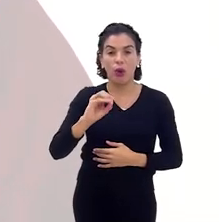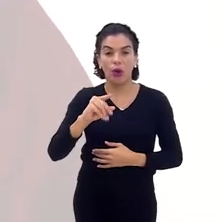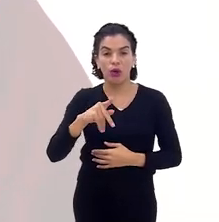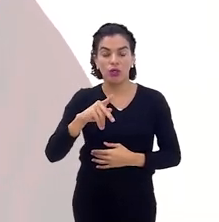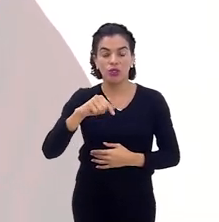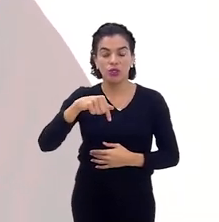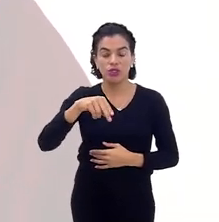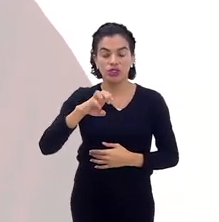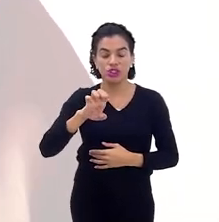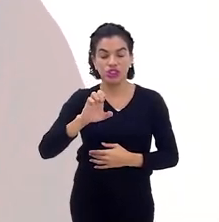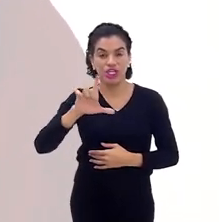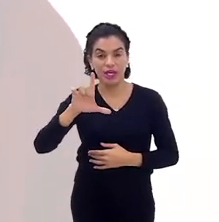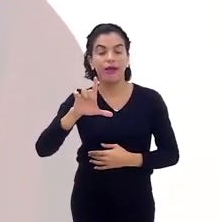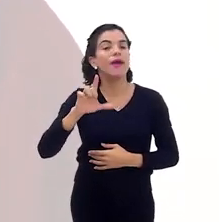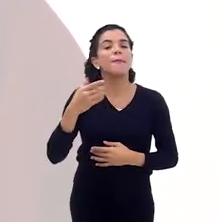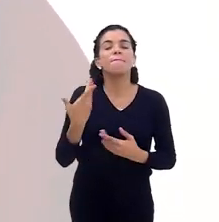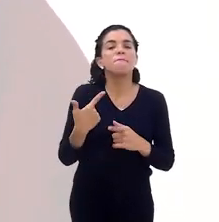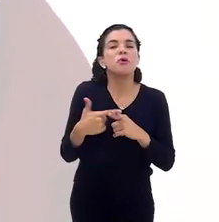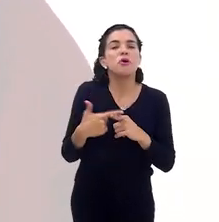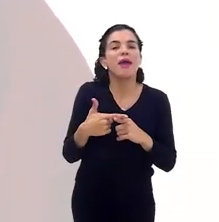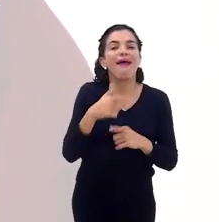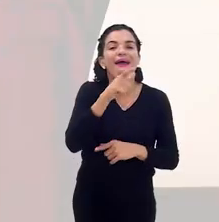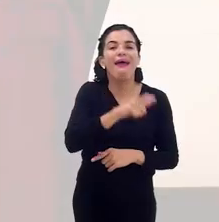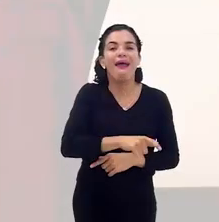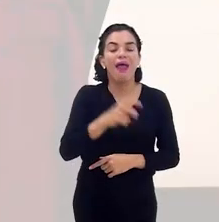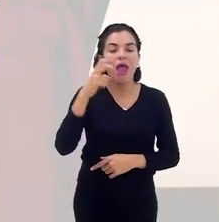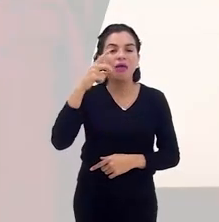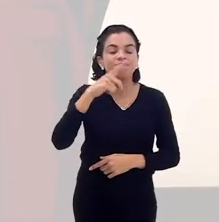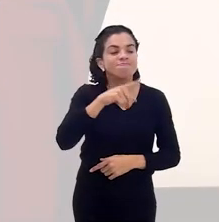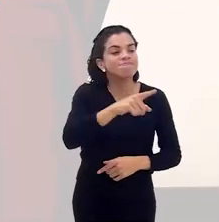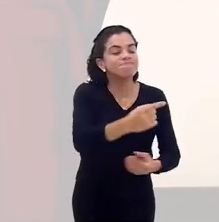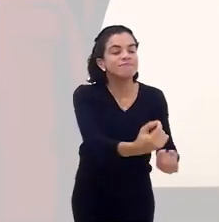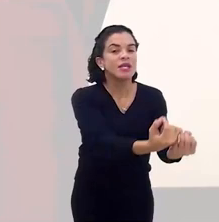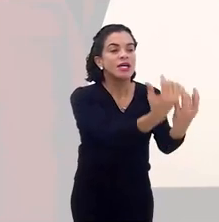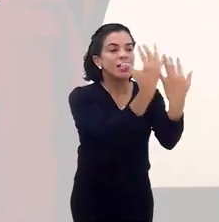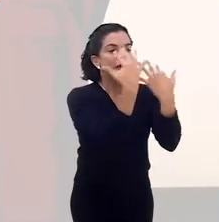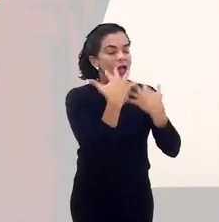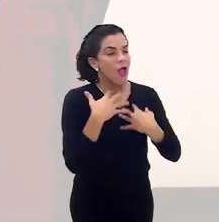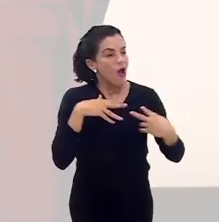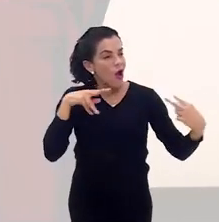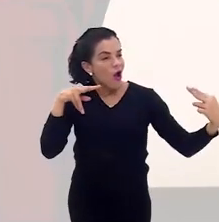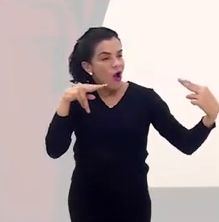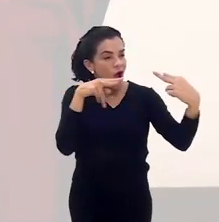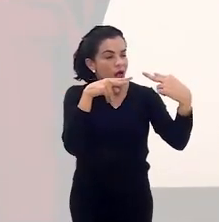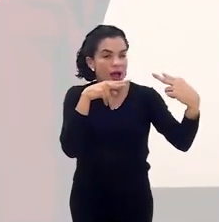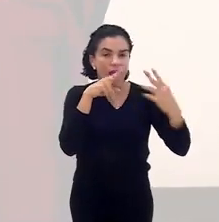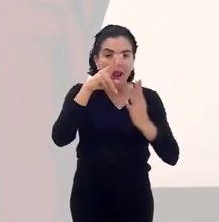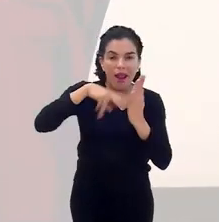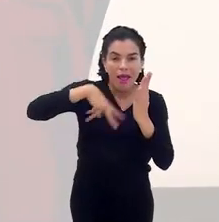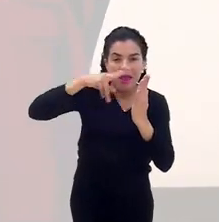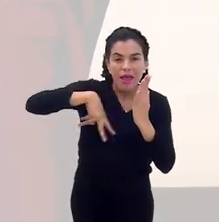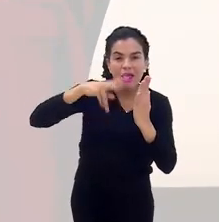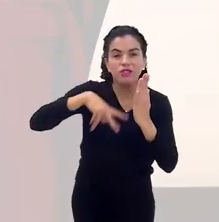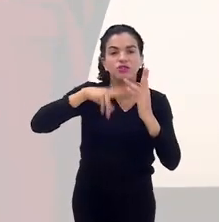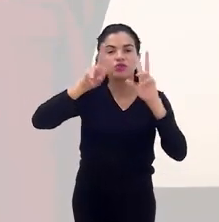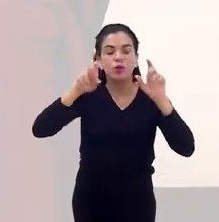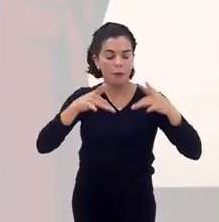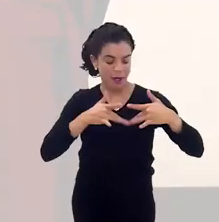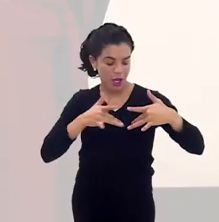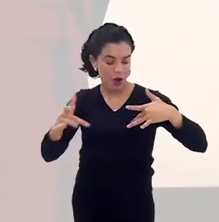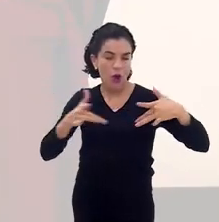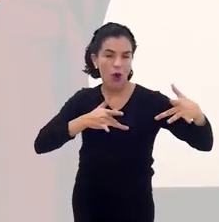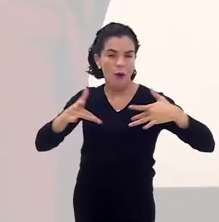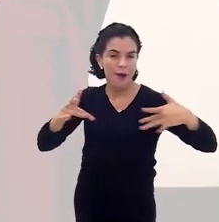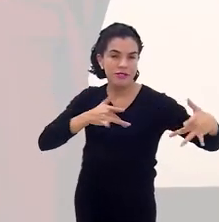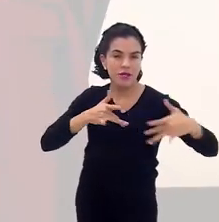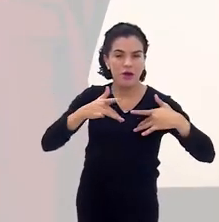são os ensinamentos em pessoa. Sabe? É a Sim. inspiração, é você olhar, quando a gente lê sobre compaixão,